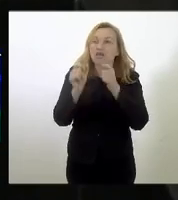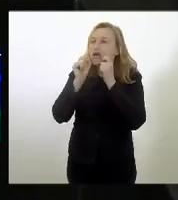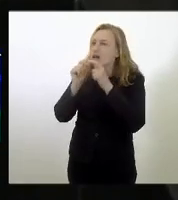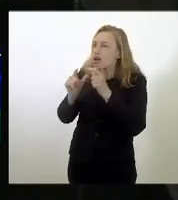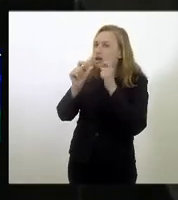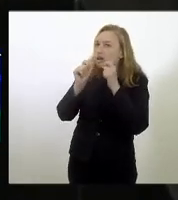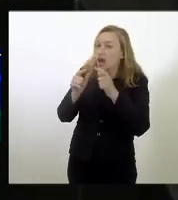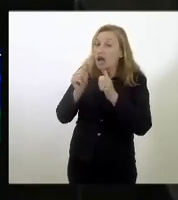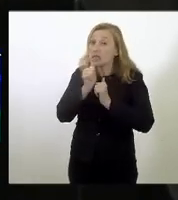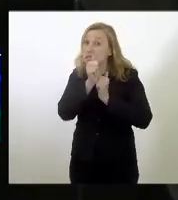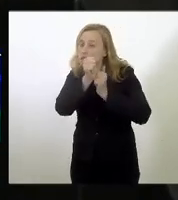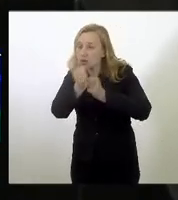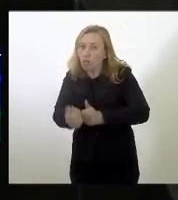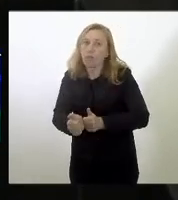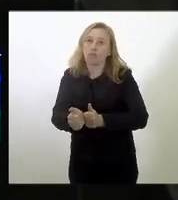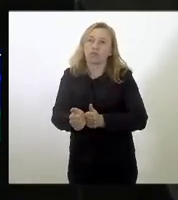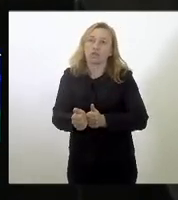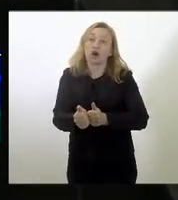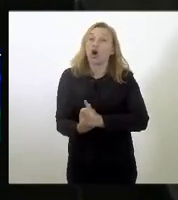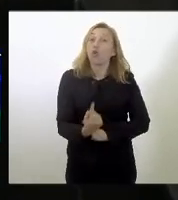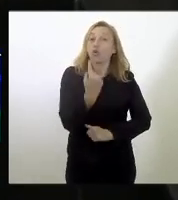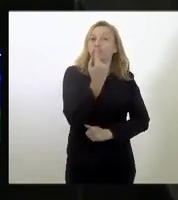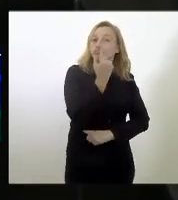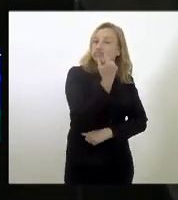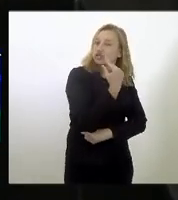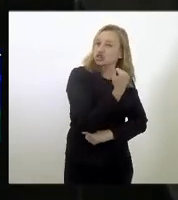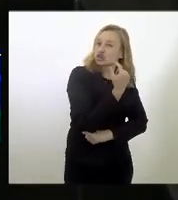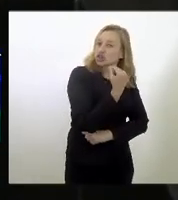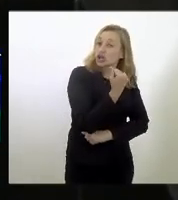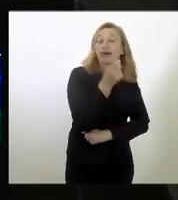e acompanhar um dinheiro